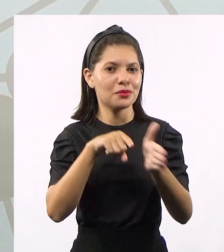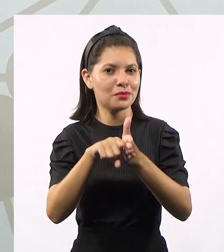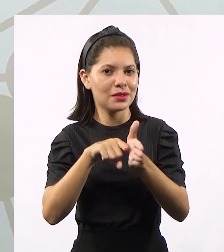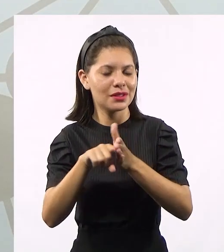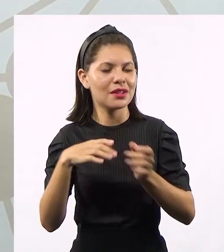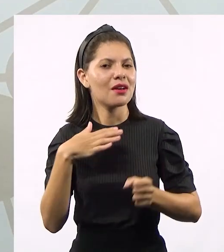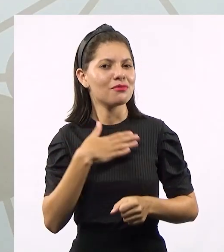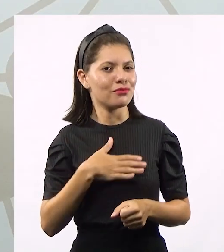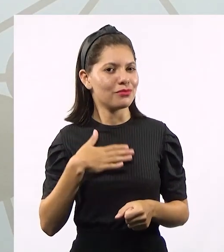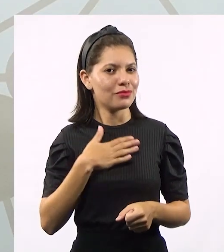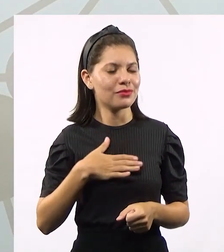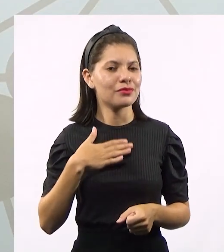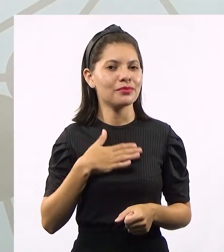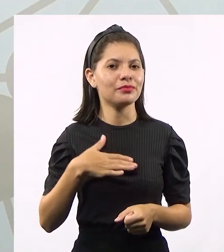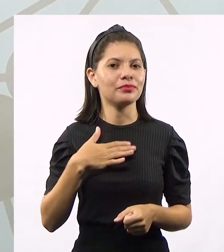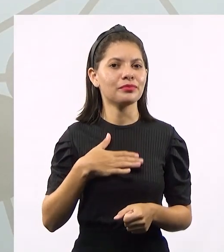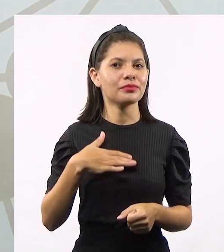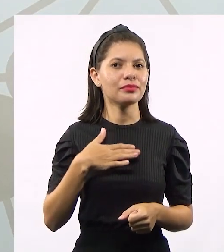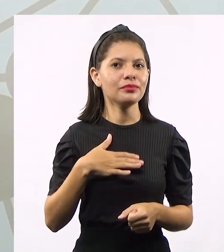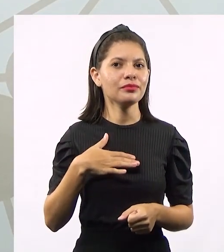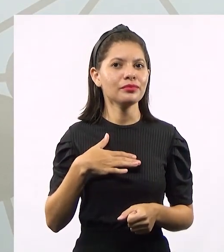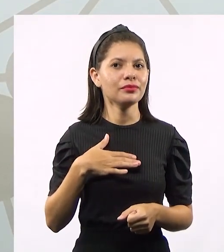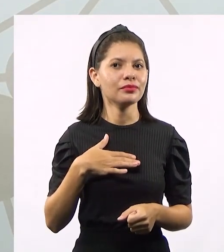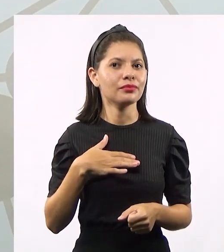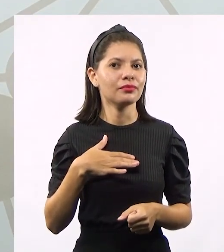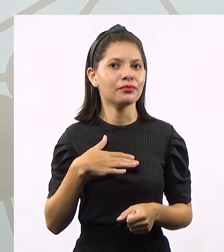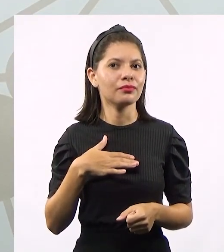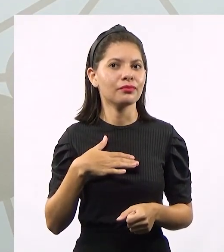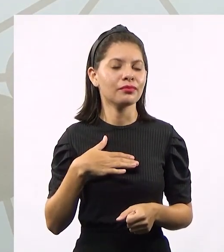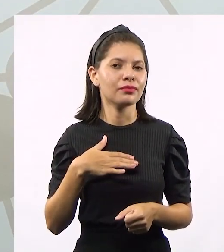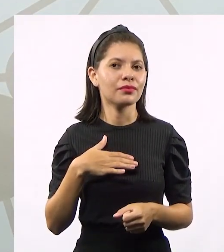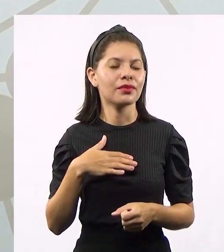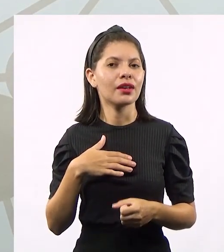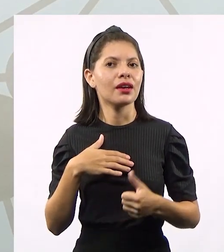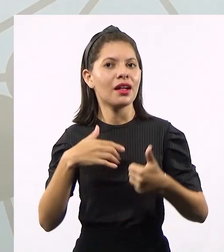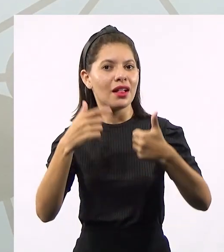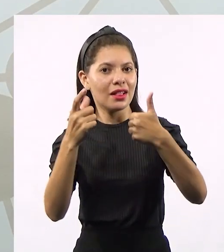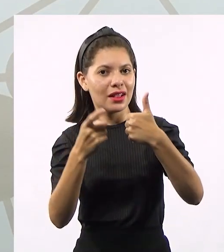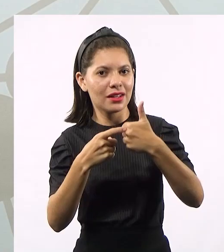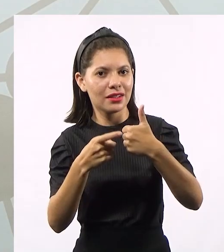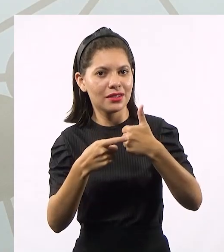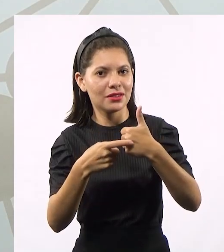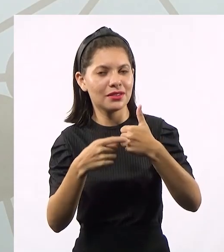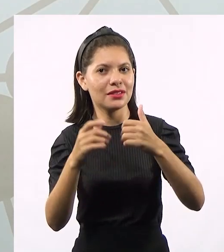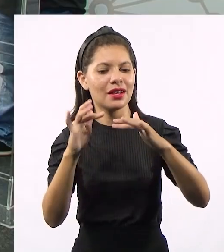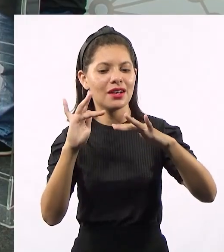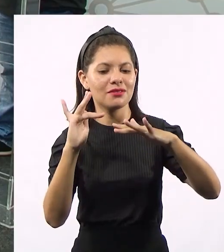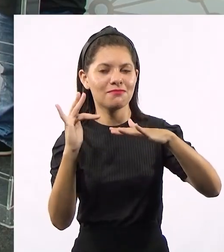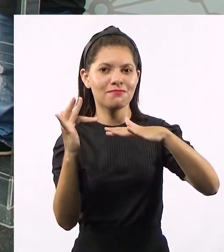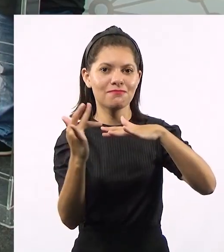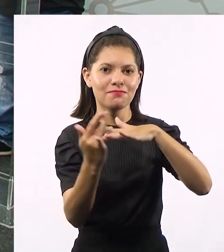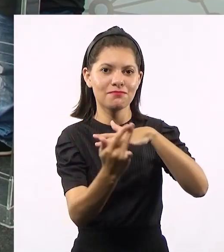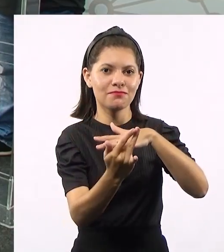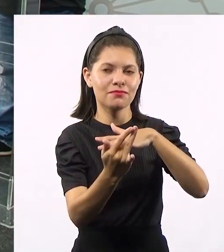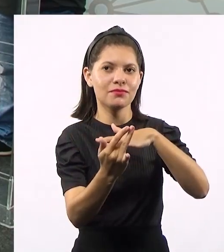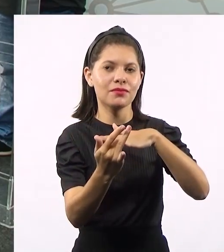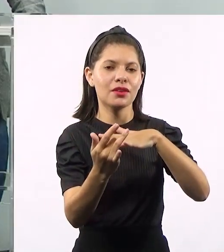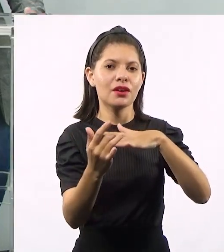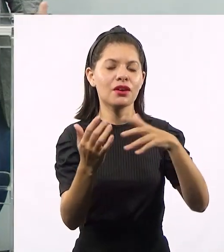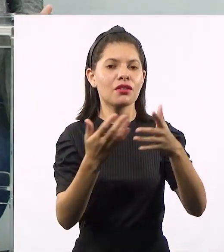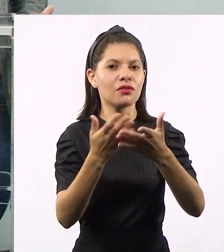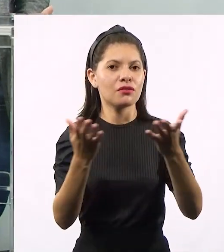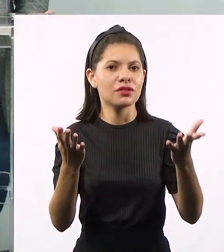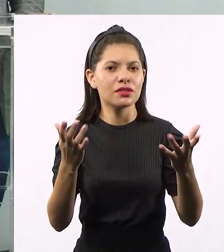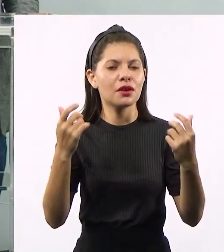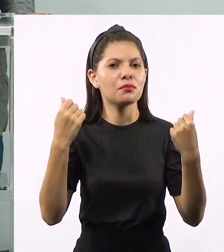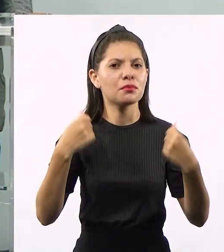questões de pesquisa de satisfação dessa escala. Mas tem alguma coisa a ver com o like das redes sociais, professor? Então, a escala Likert, uma variação